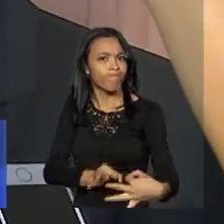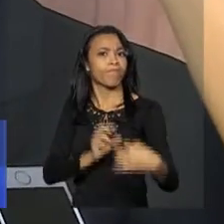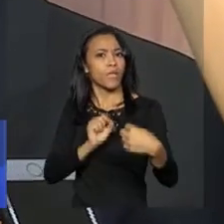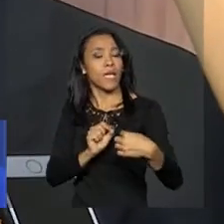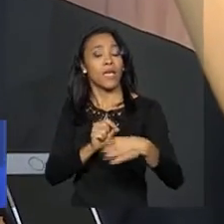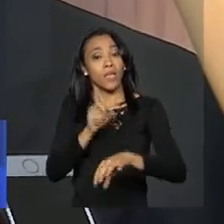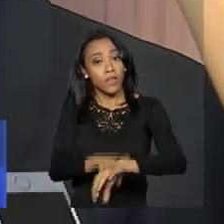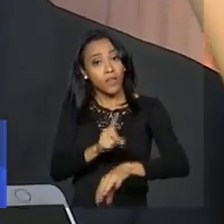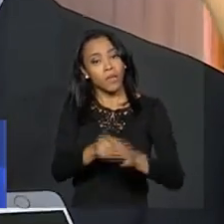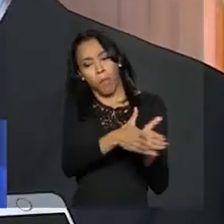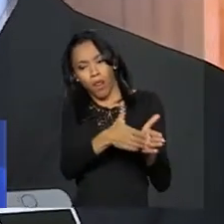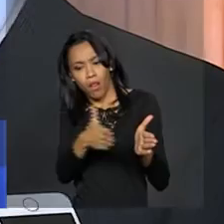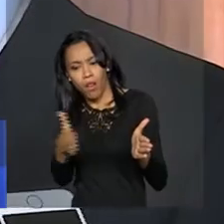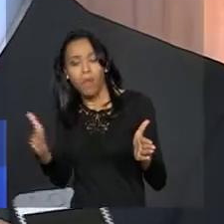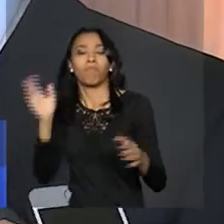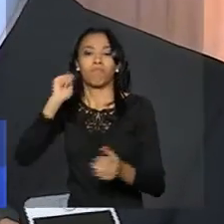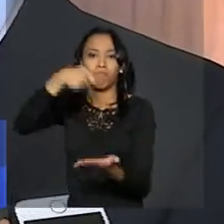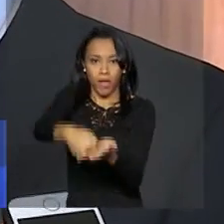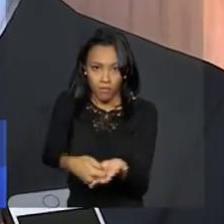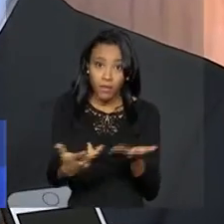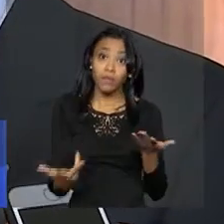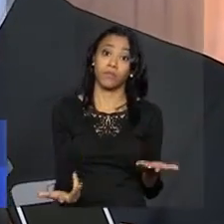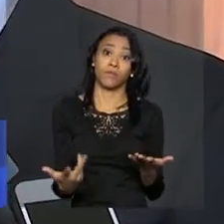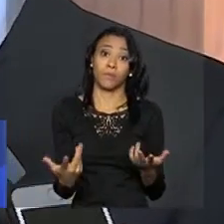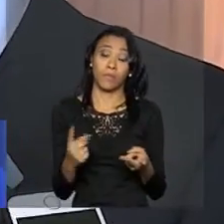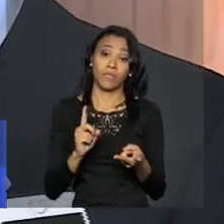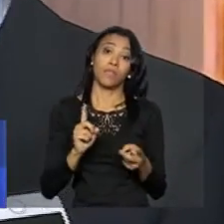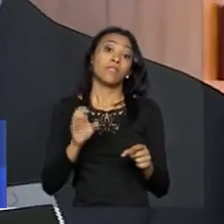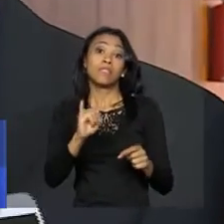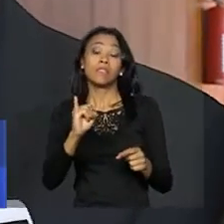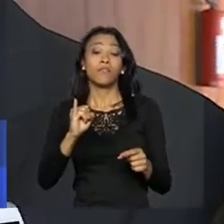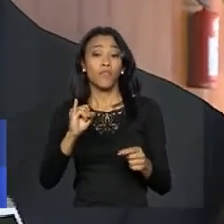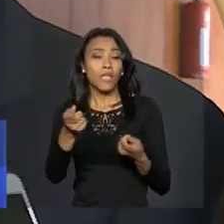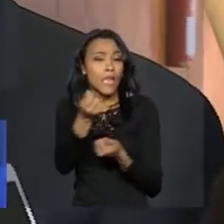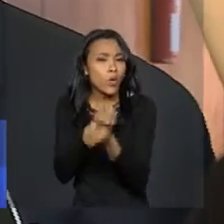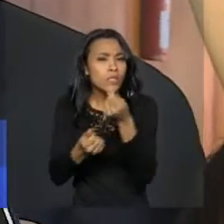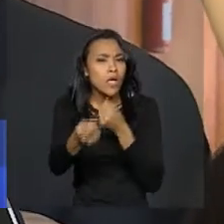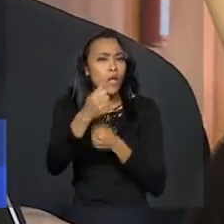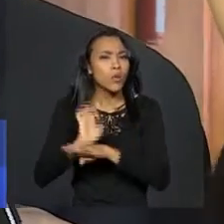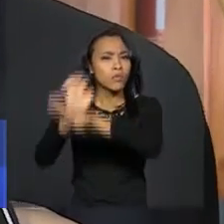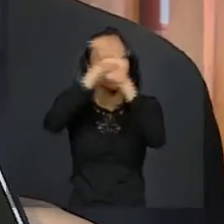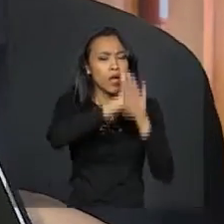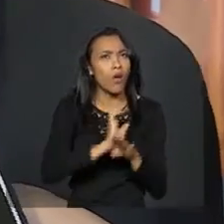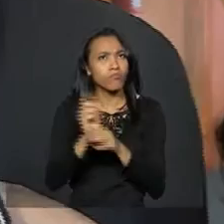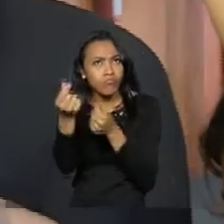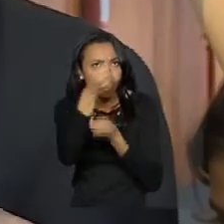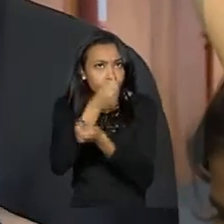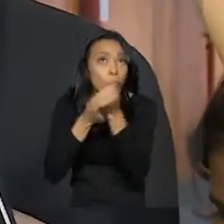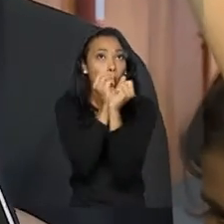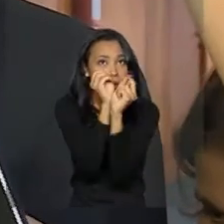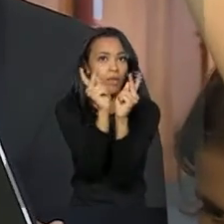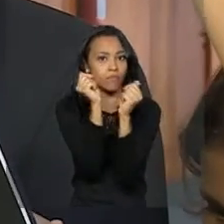de prazos, da redução temporária da prestação, que diga se foi uma solução negociada ao ser enviada ao Congresso Nacional.